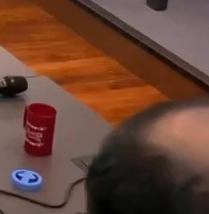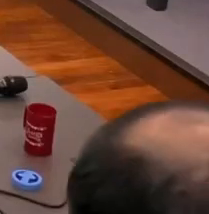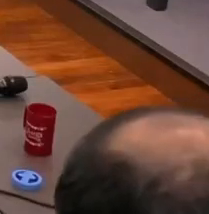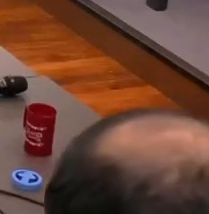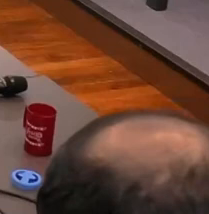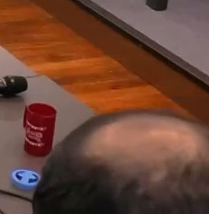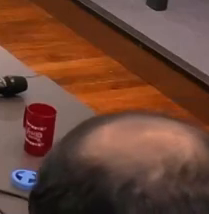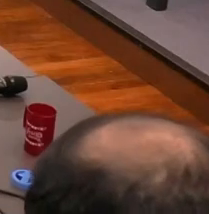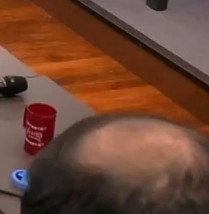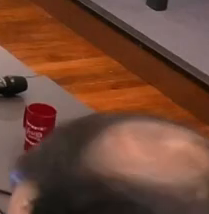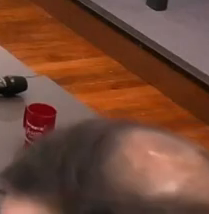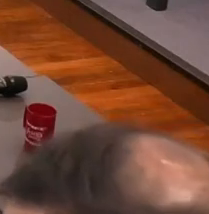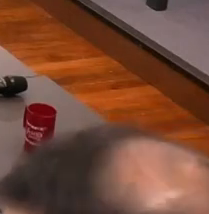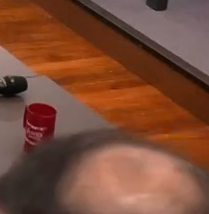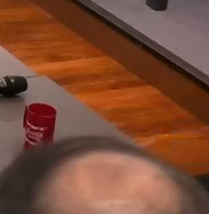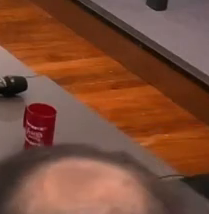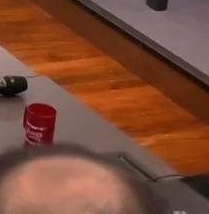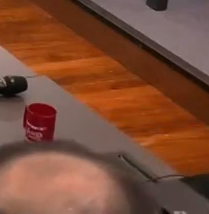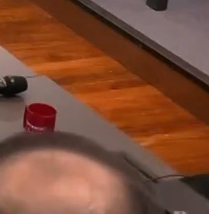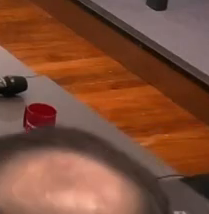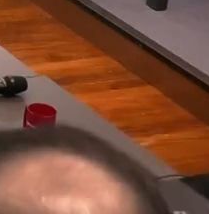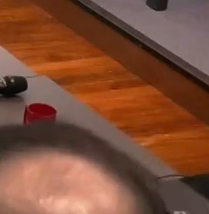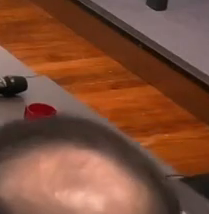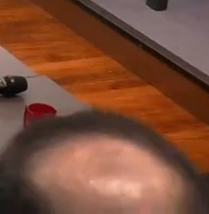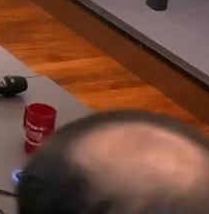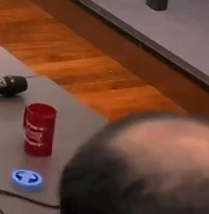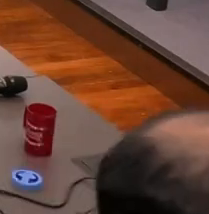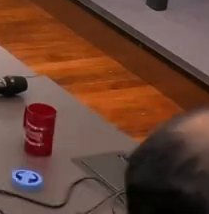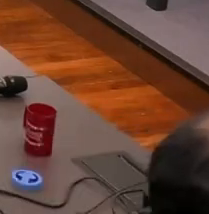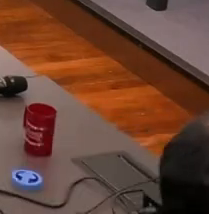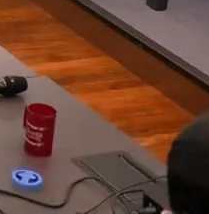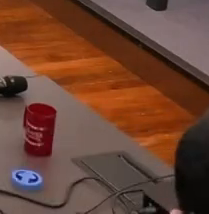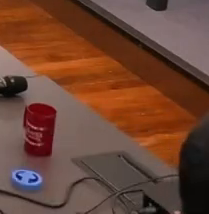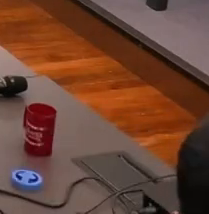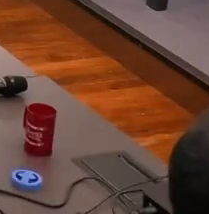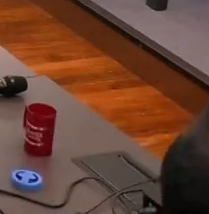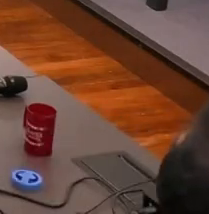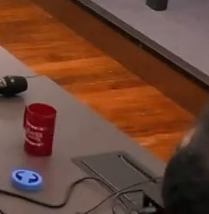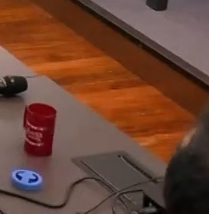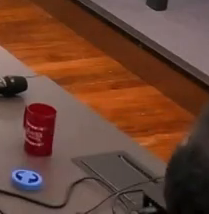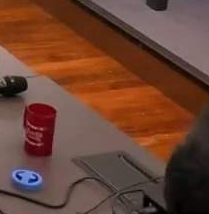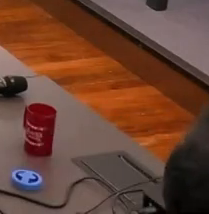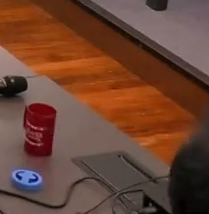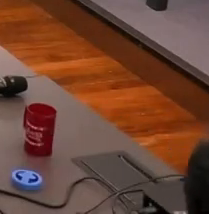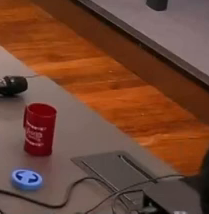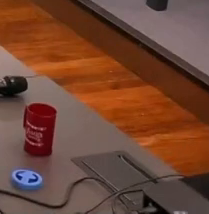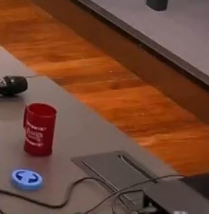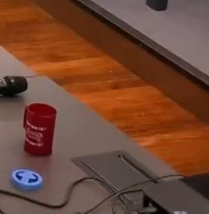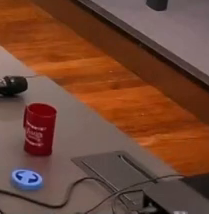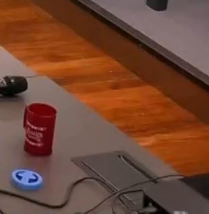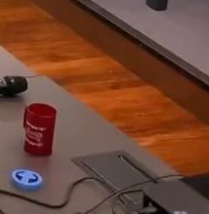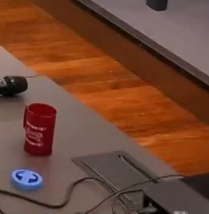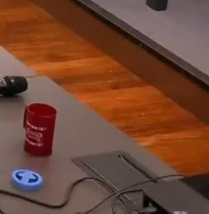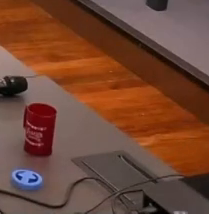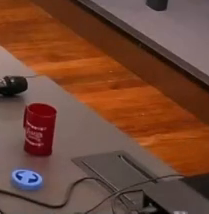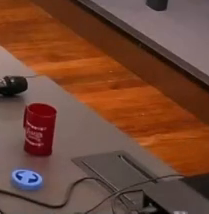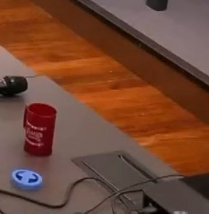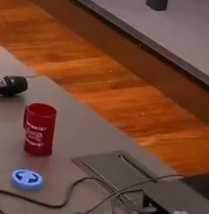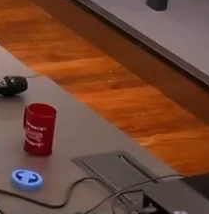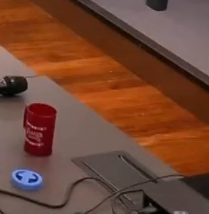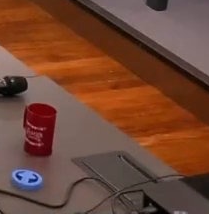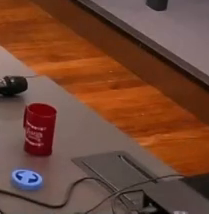vota as emendas. Então, se o governo aprovar do jeito que está, não tem emenda nenhuma. A gente deve votar um substitutivo. Na verdade, a gente deve votar um substitutivo. Vai